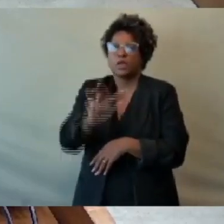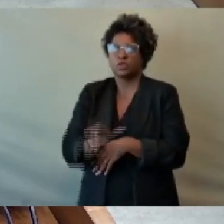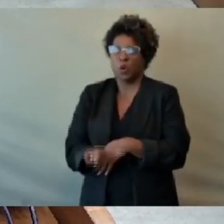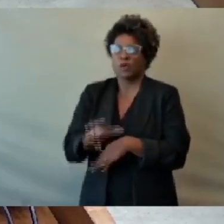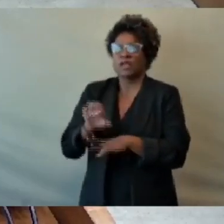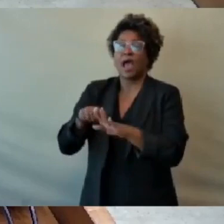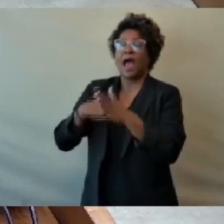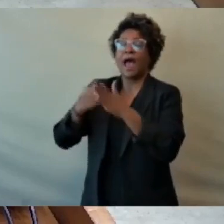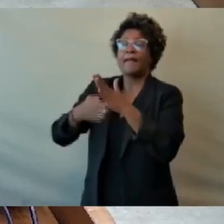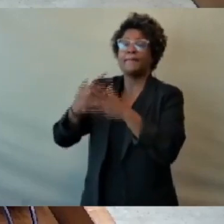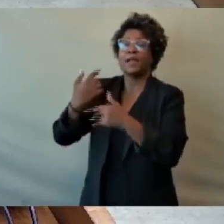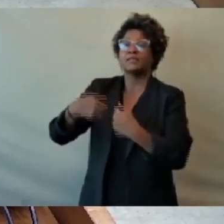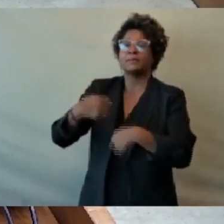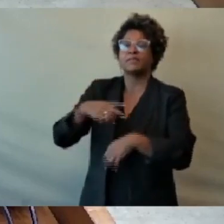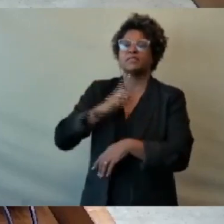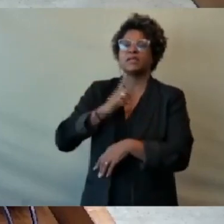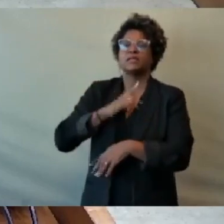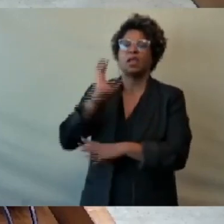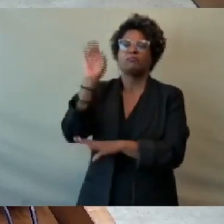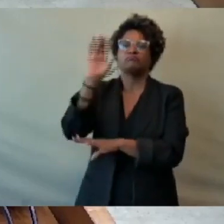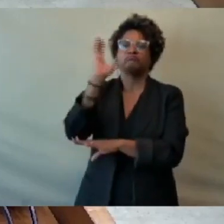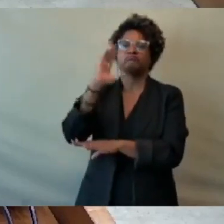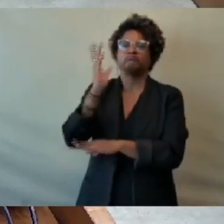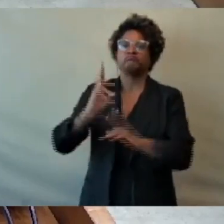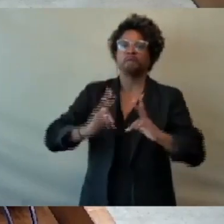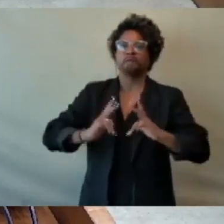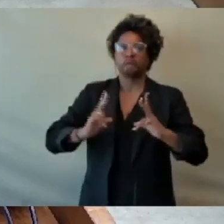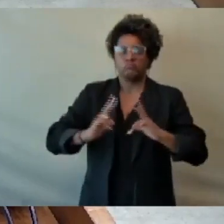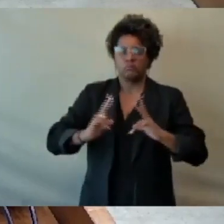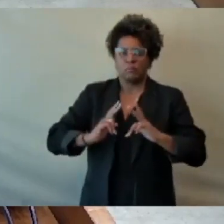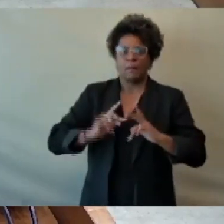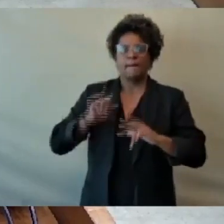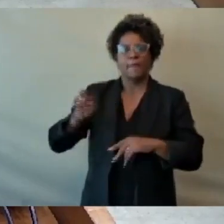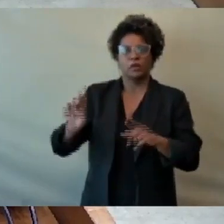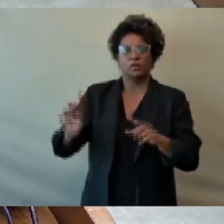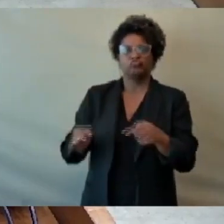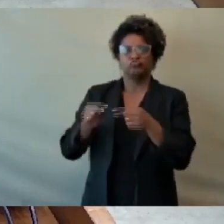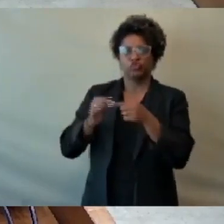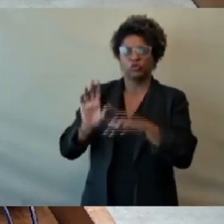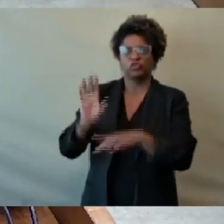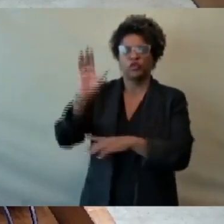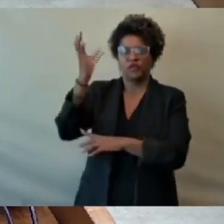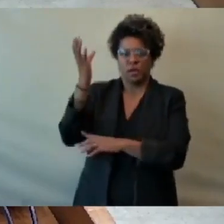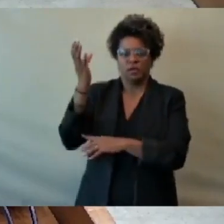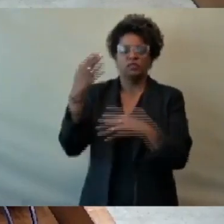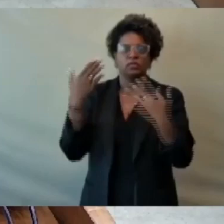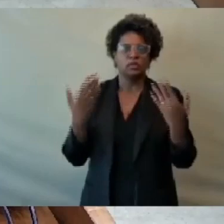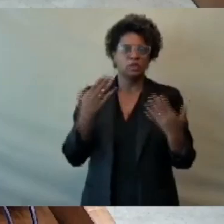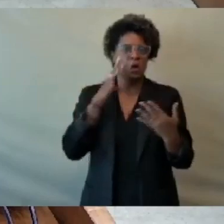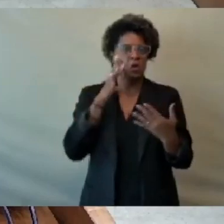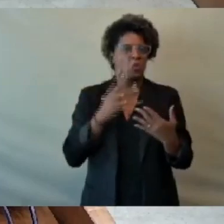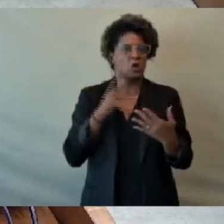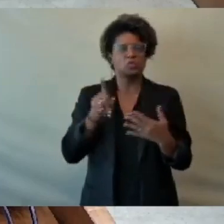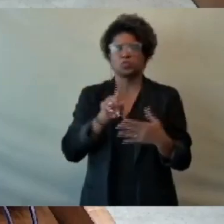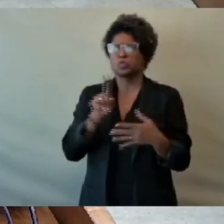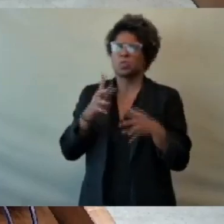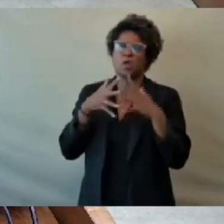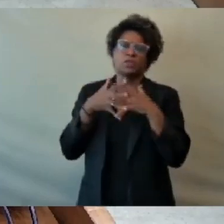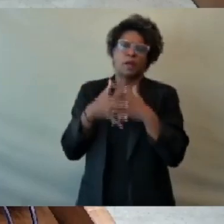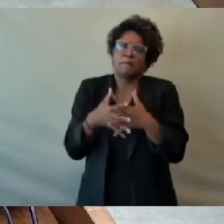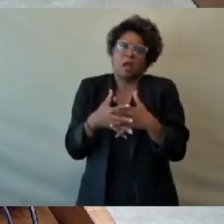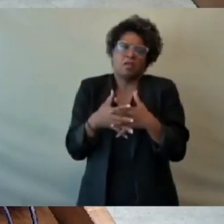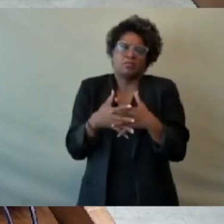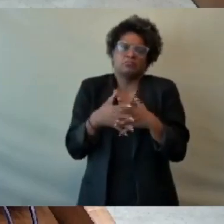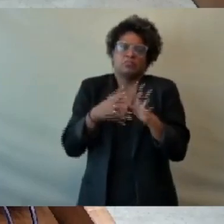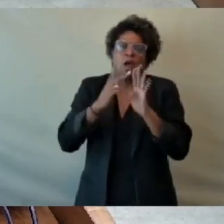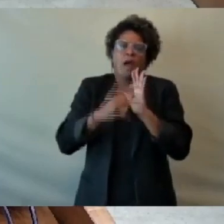Então, por isso que eu achei que isso não vai impedir a continuidade da tramitação do projeto, a gente vai continuar discutindo, mas que nós, da Comissão de